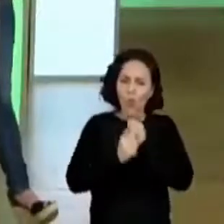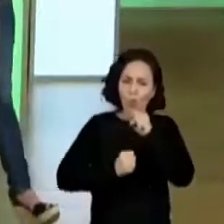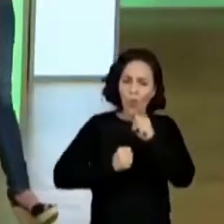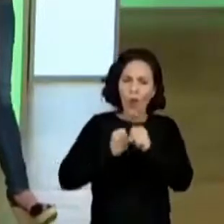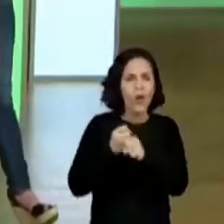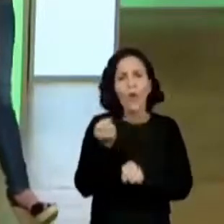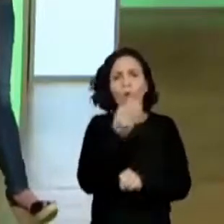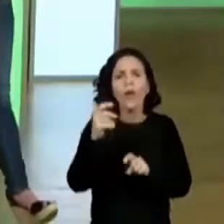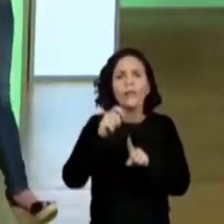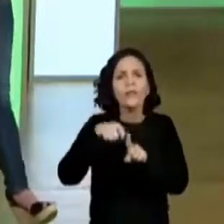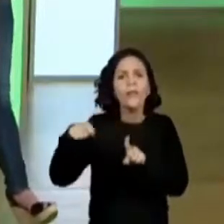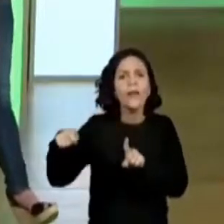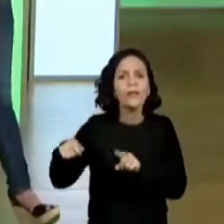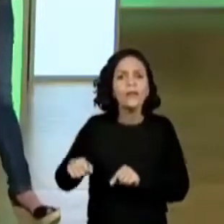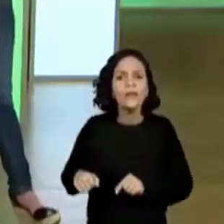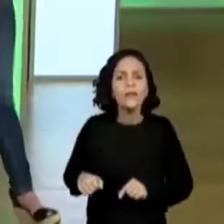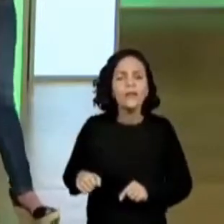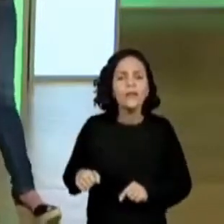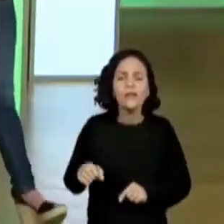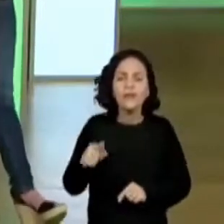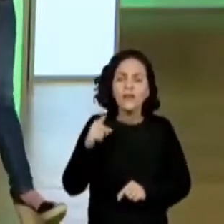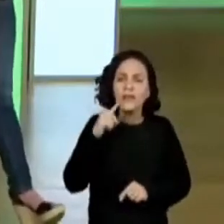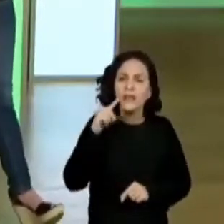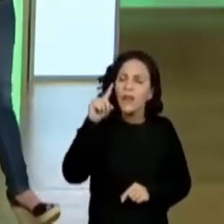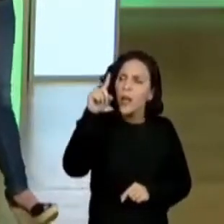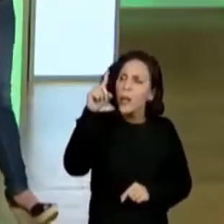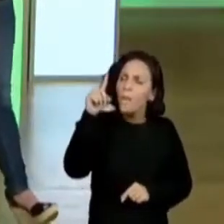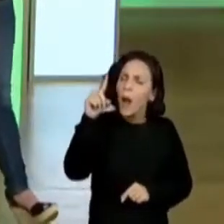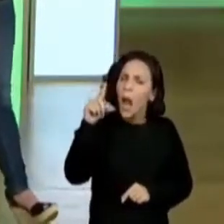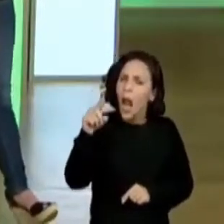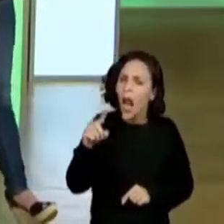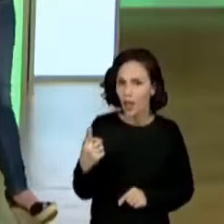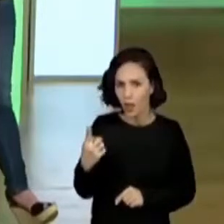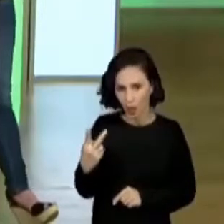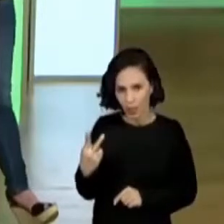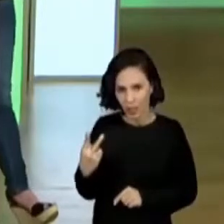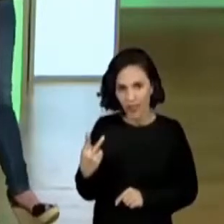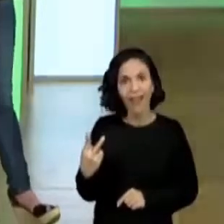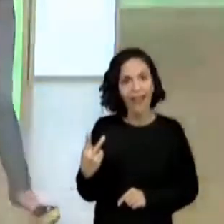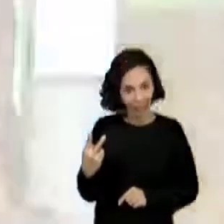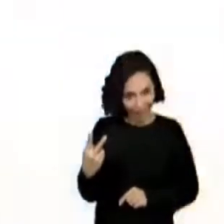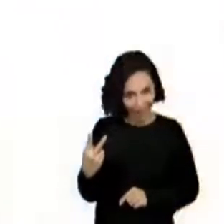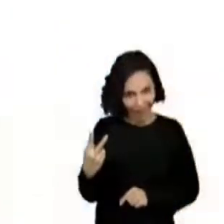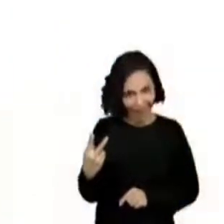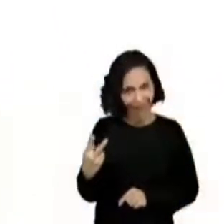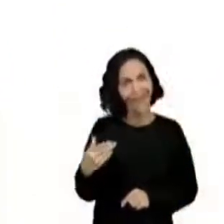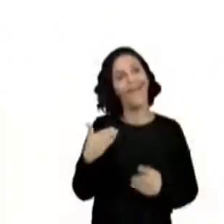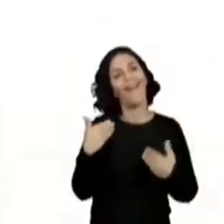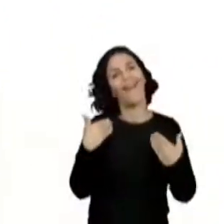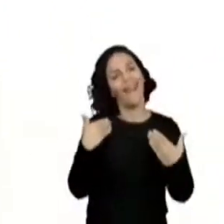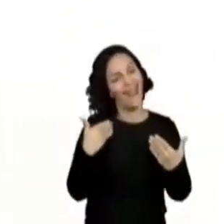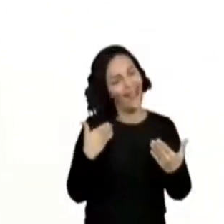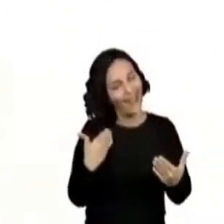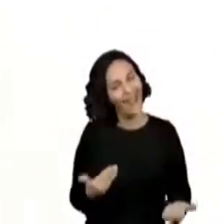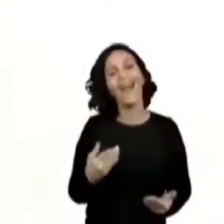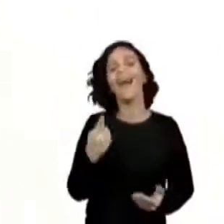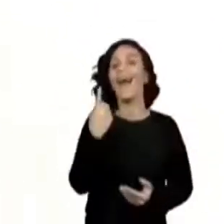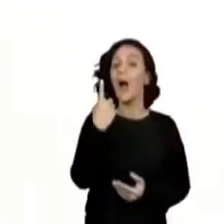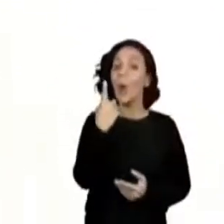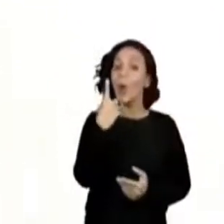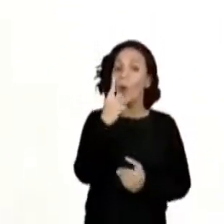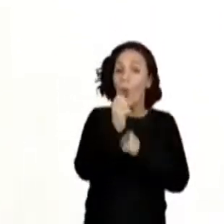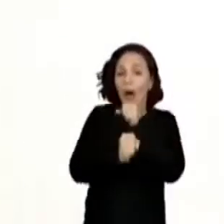ano? E aí, eles já estão colocando ali, ó, 12. Antes de eu fazer a pergunta, eles já foram